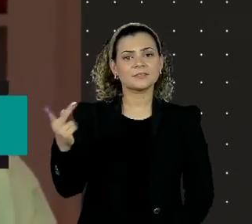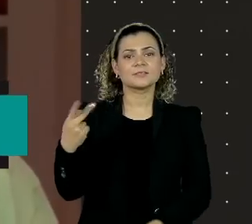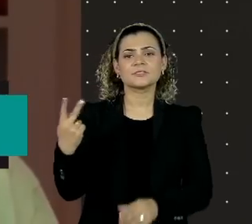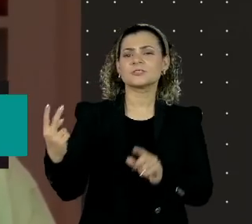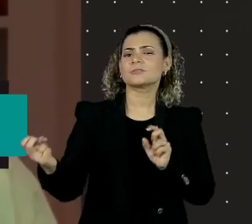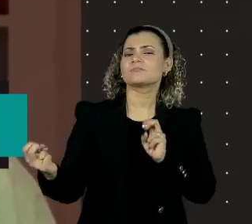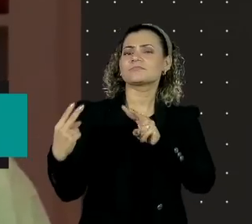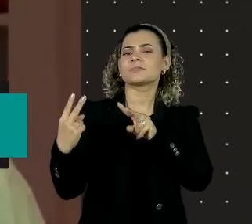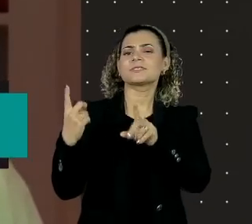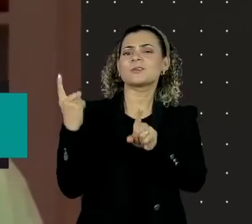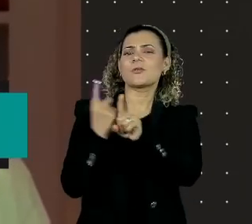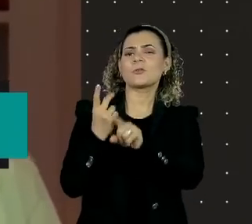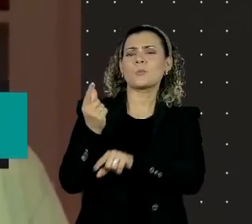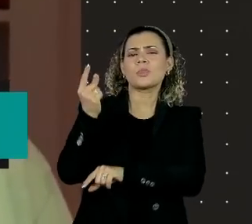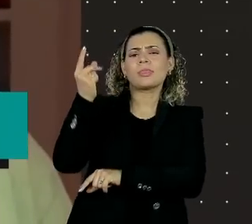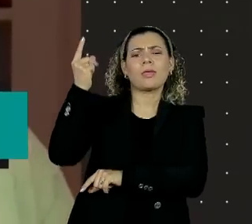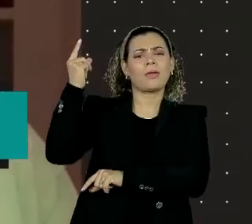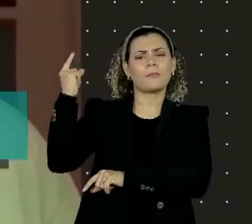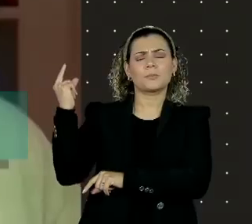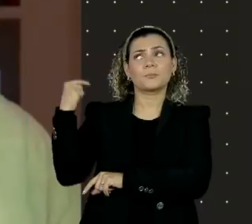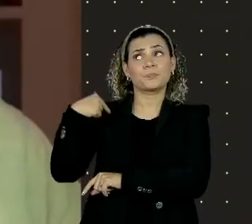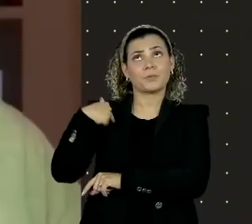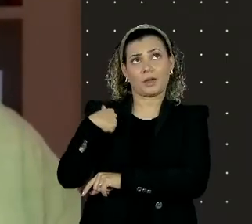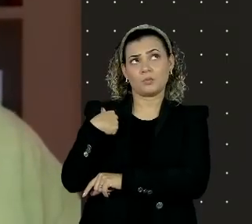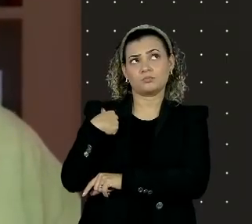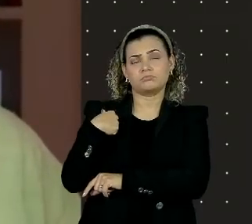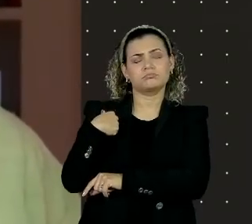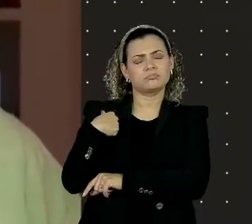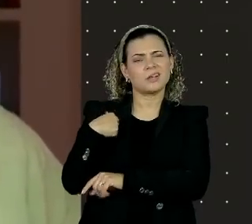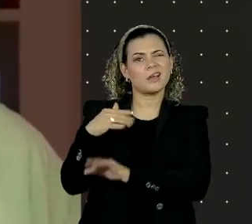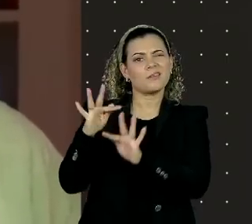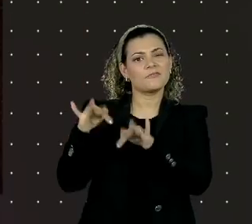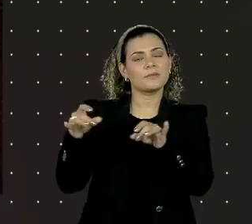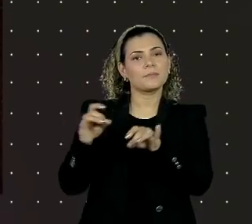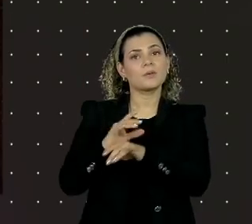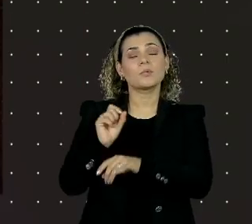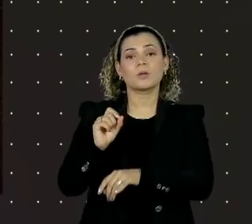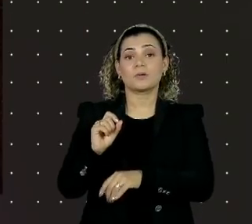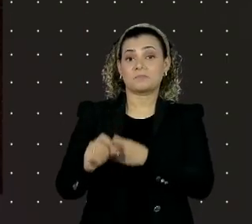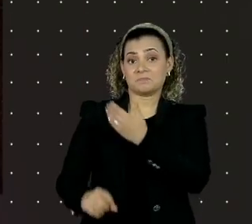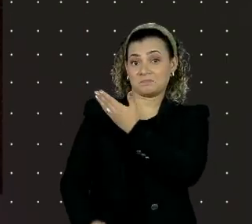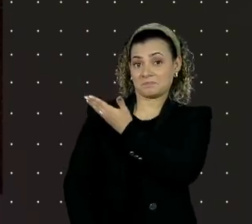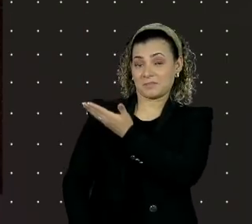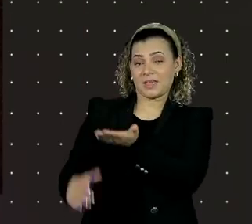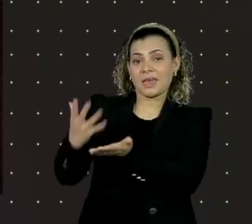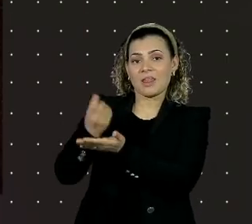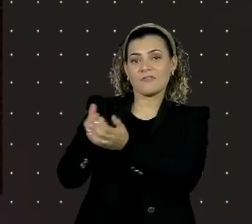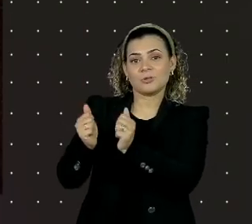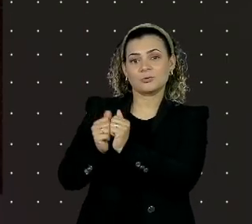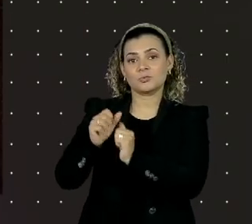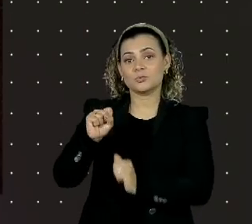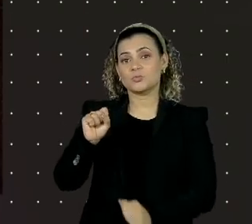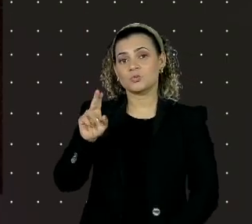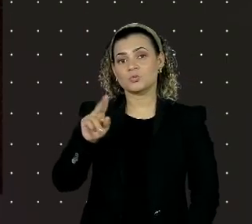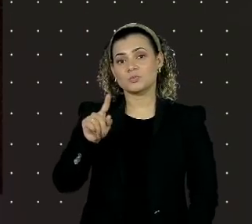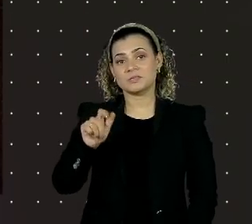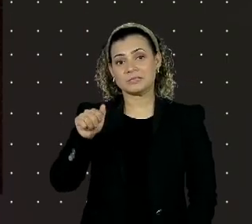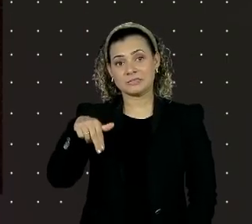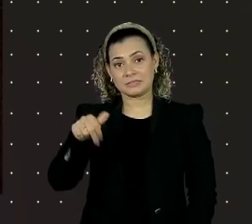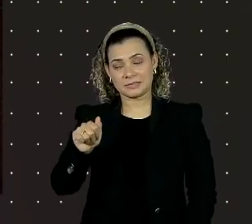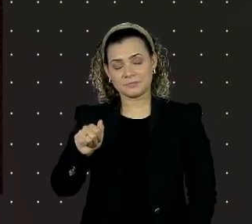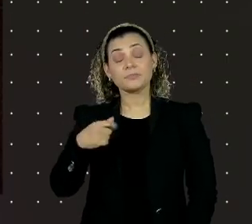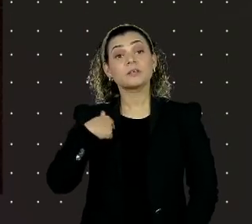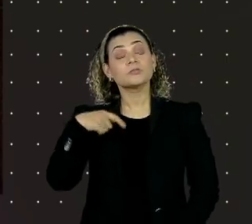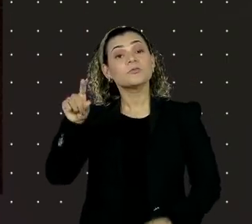encontrou há muito tempo. Eu tinha acabado de fazer O Olho de Peixe com Suzano. A gente foi fazer um show em